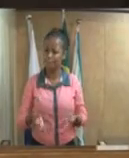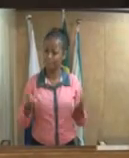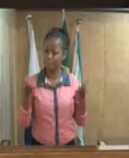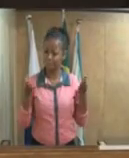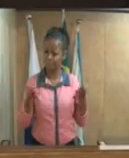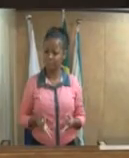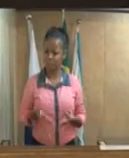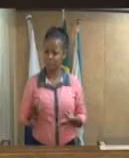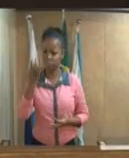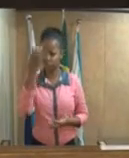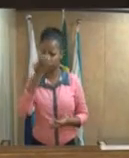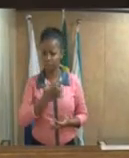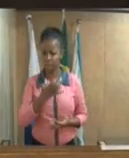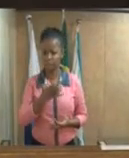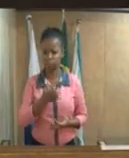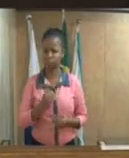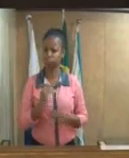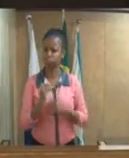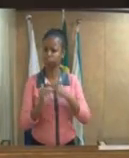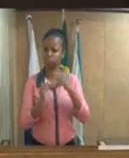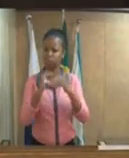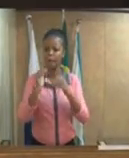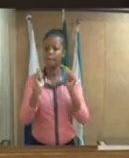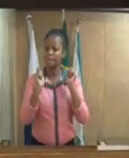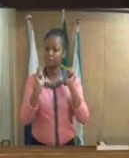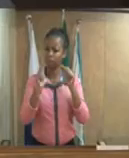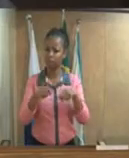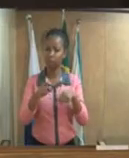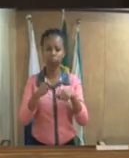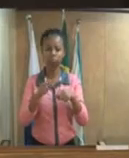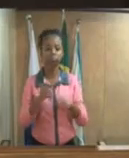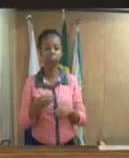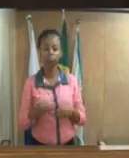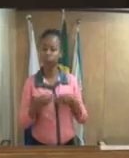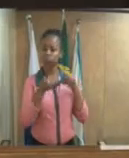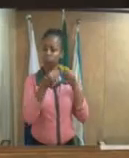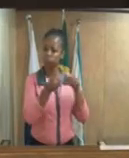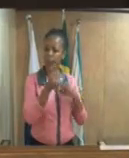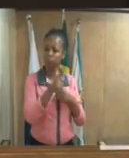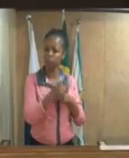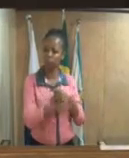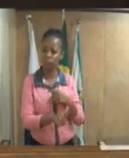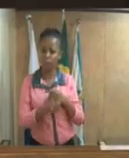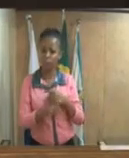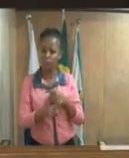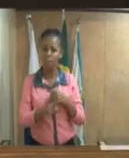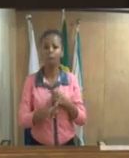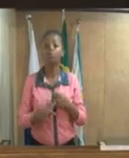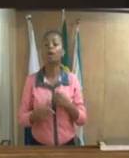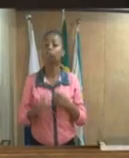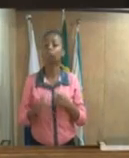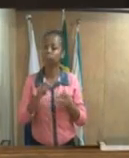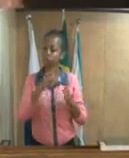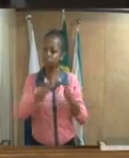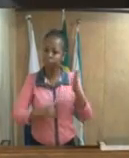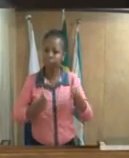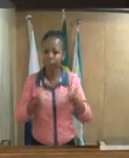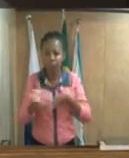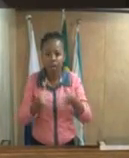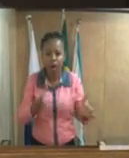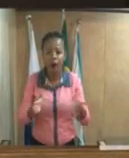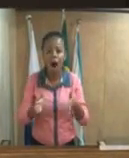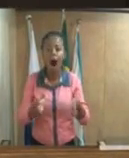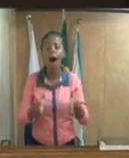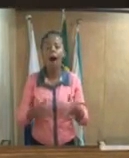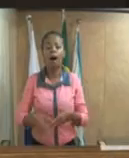eficaz, ela poderia devolver esse requerimento aos autores. Mas